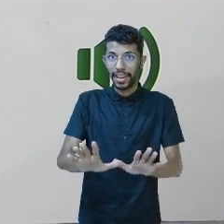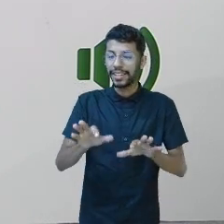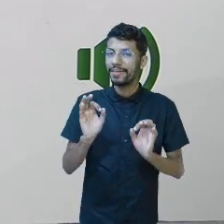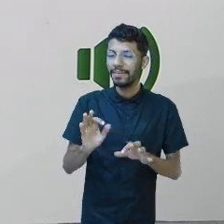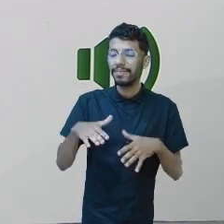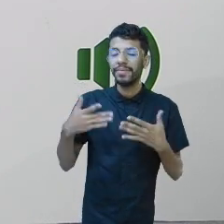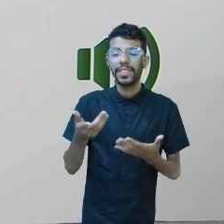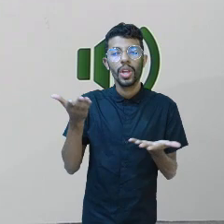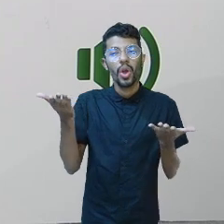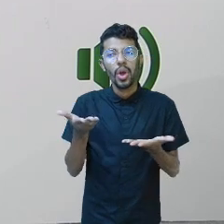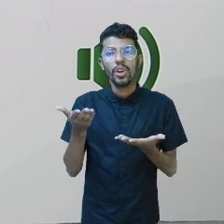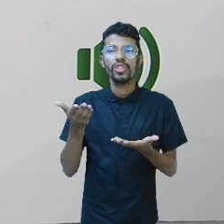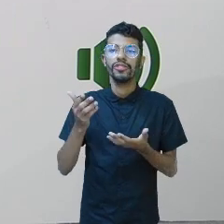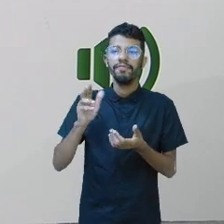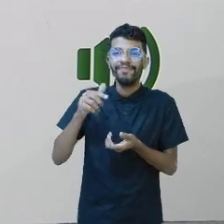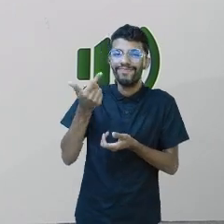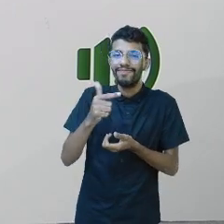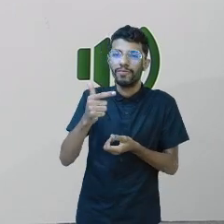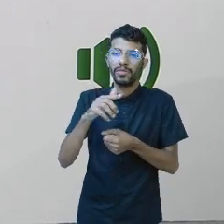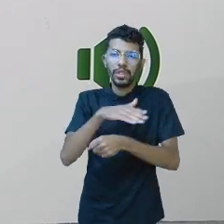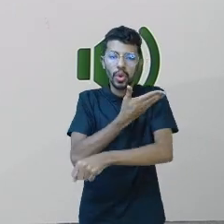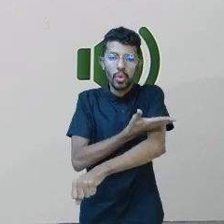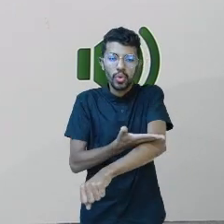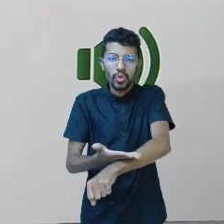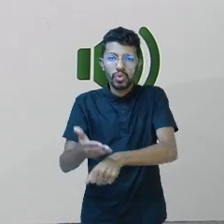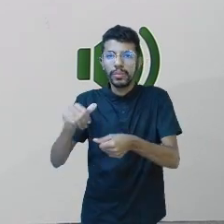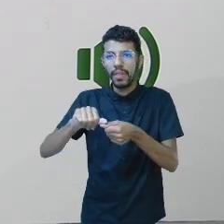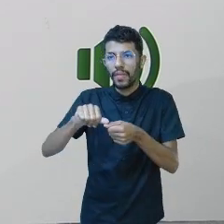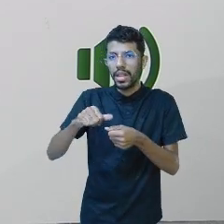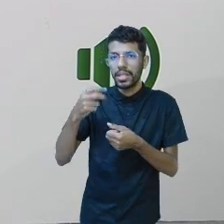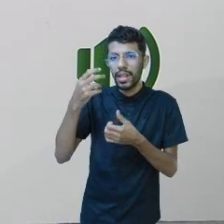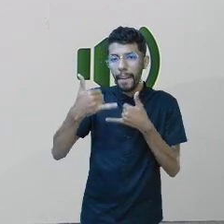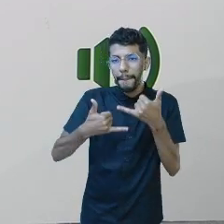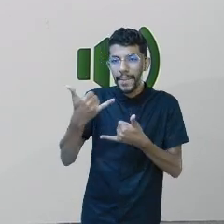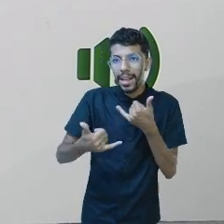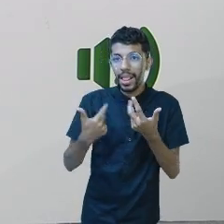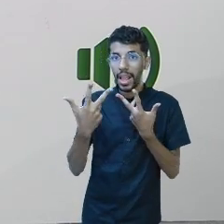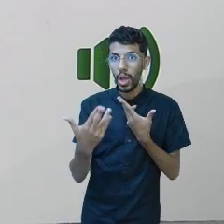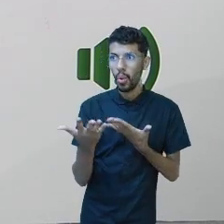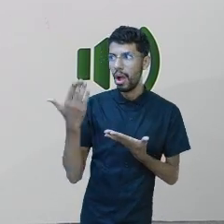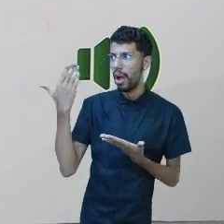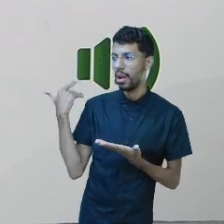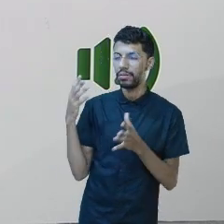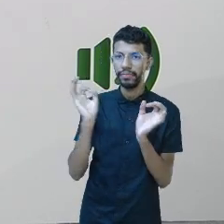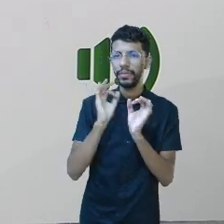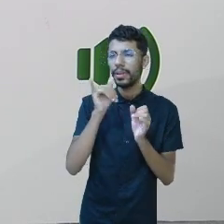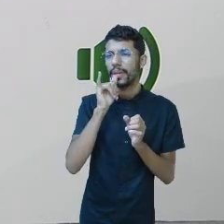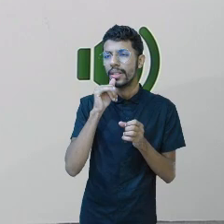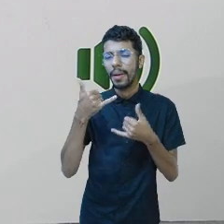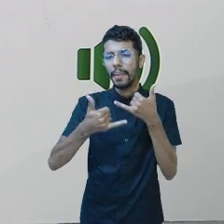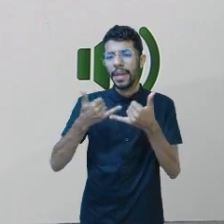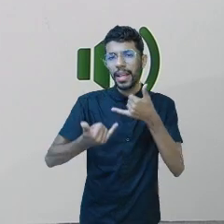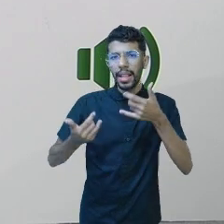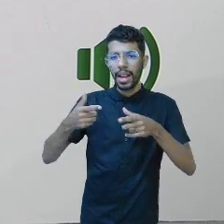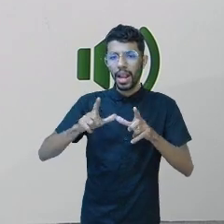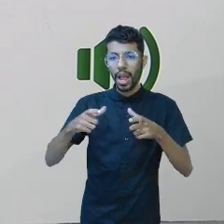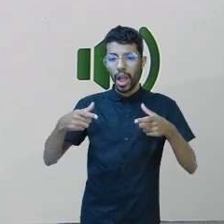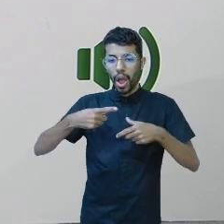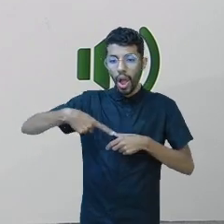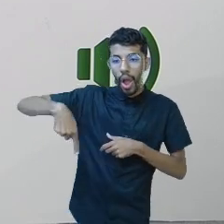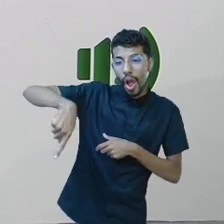Hoje em dia a gente não tem mais tanto hábito assim de realizar essas brincadeiras, né, como antigamente. A brincadeira de roda, a